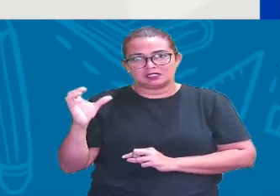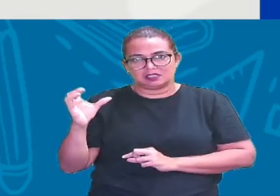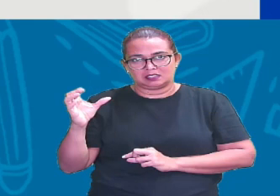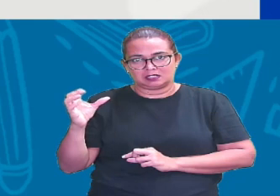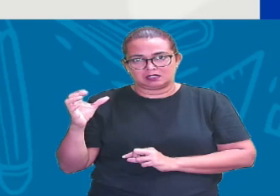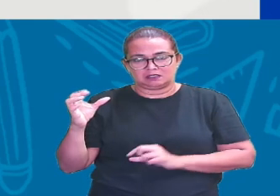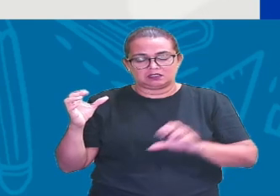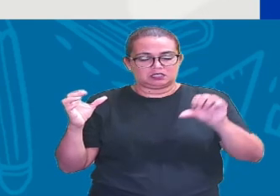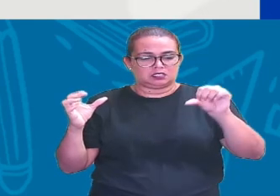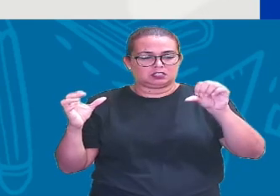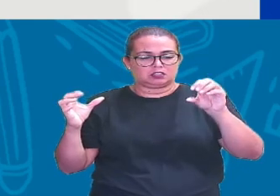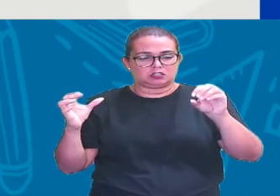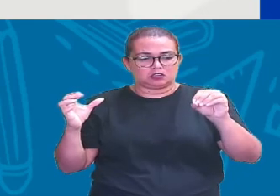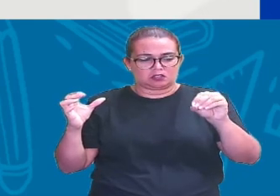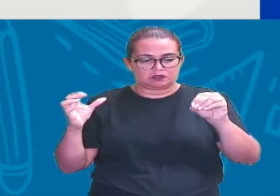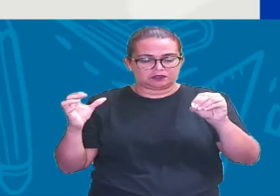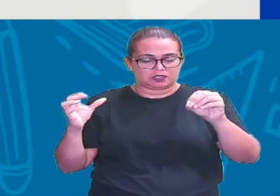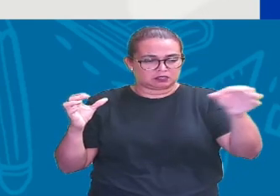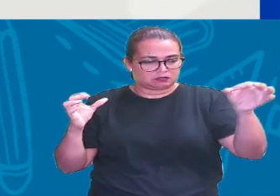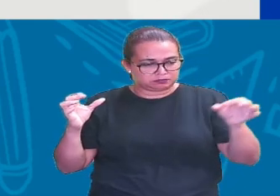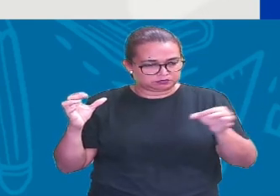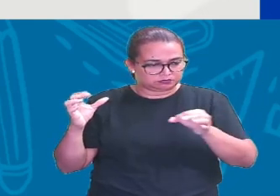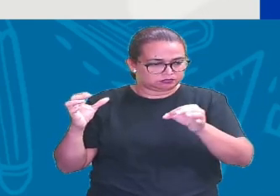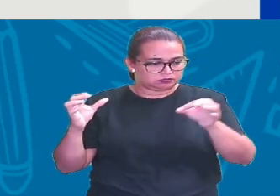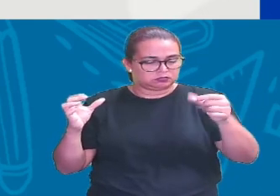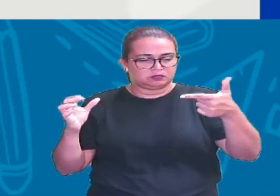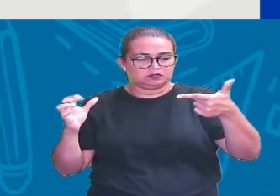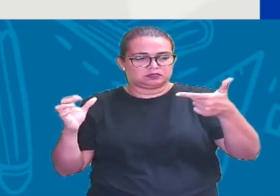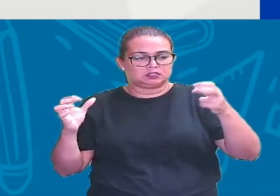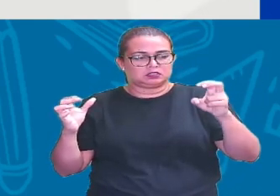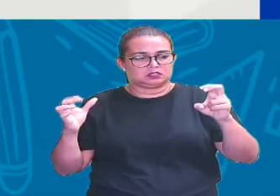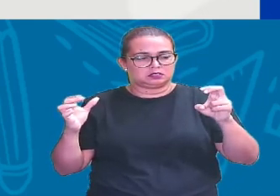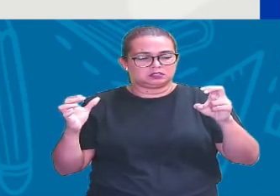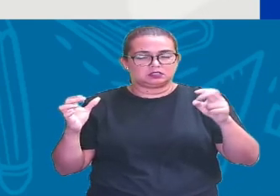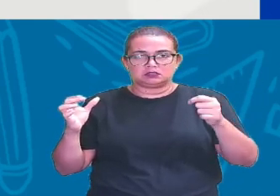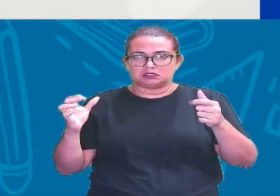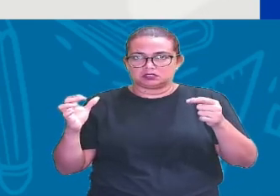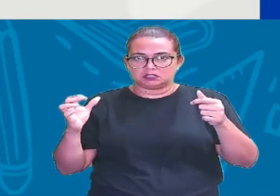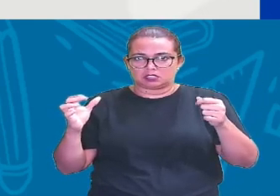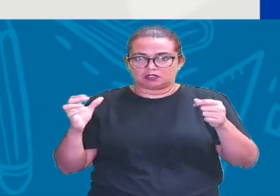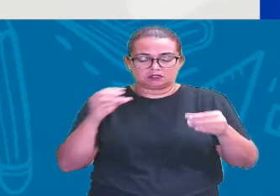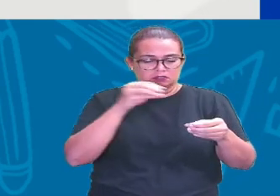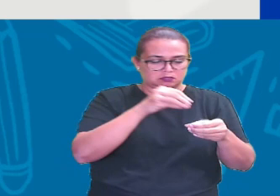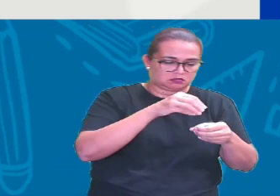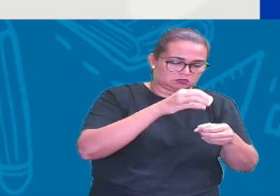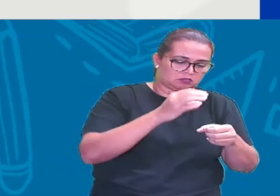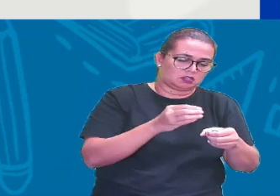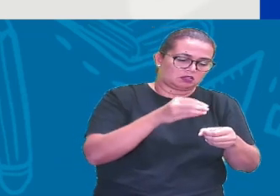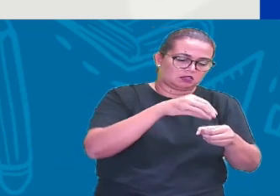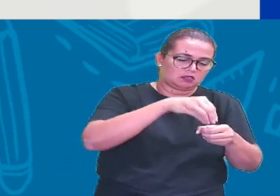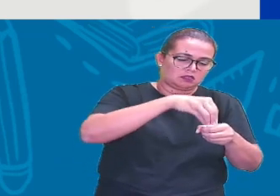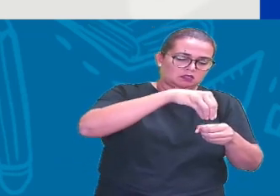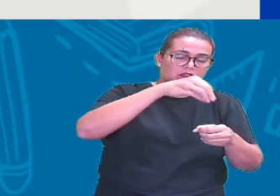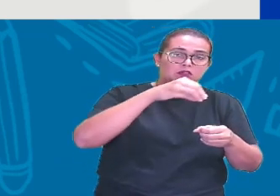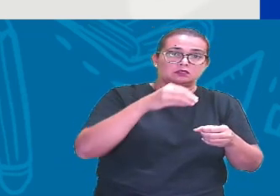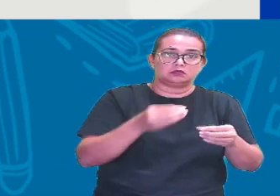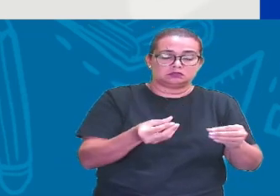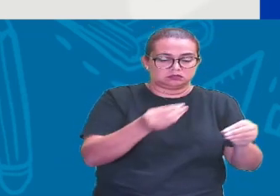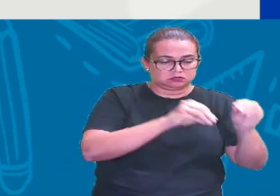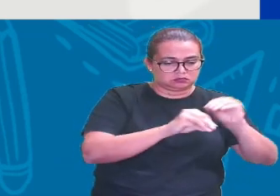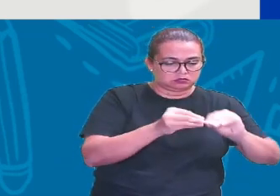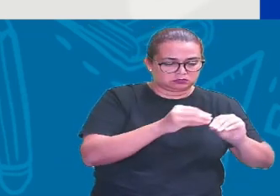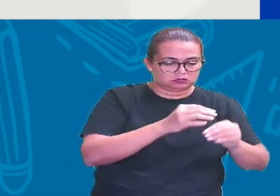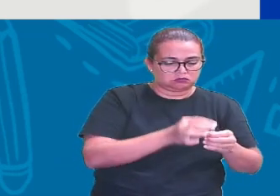serão empilhadas de modo que, em cada pilha, as moedas sejam do